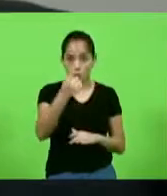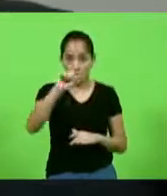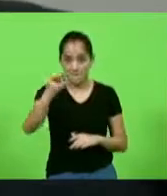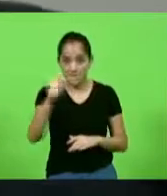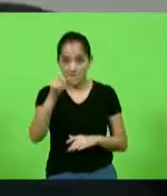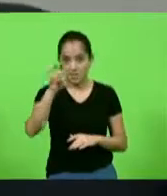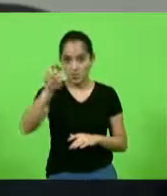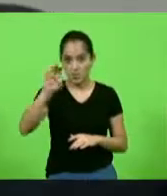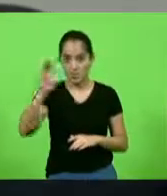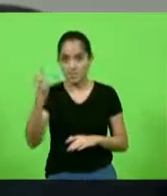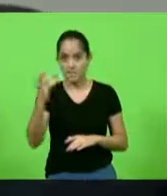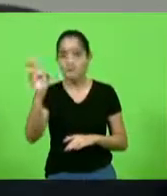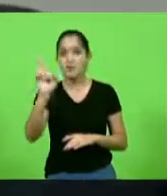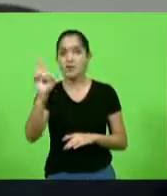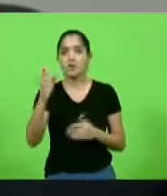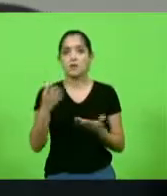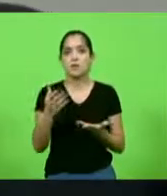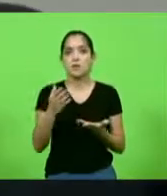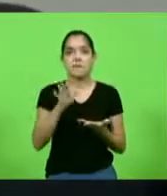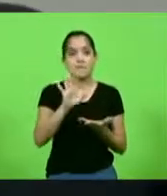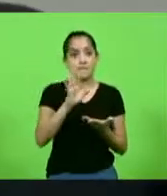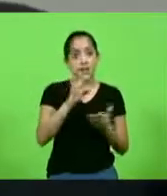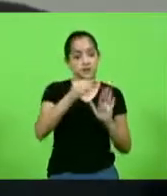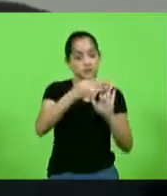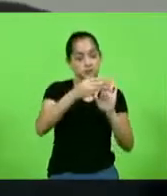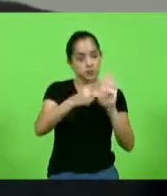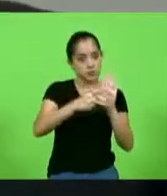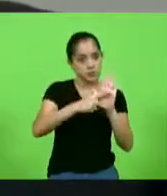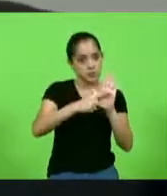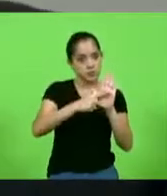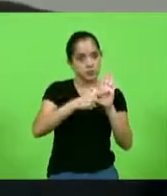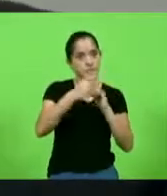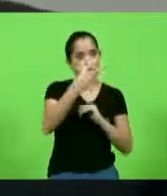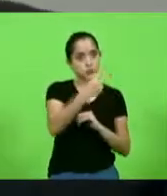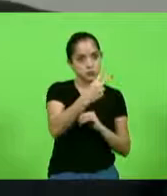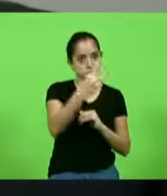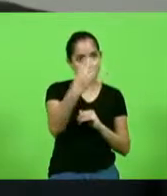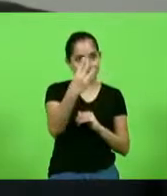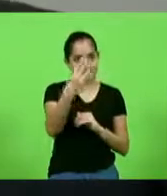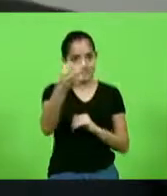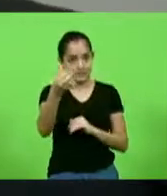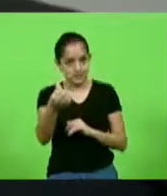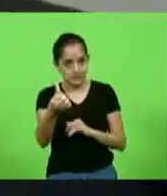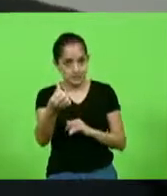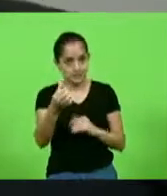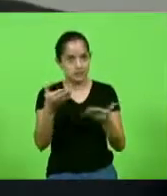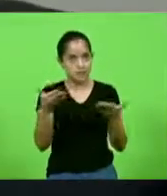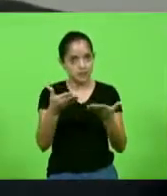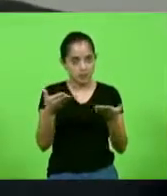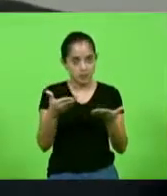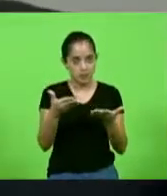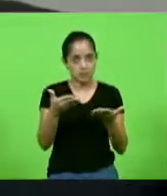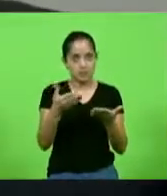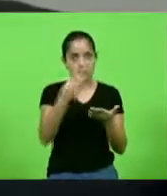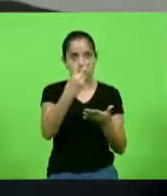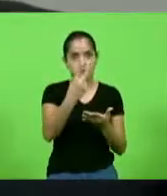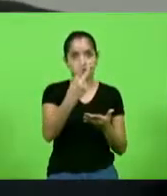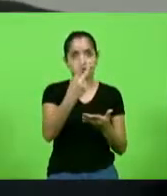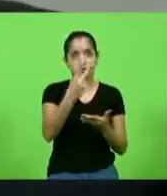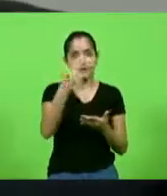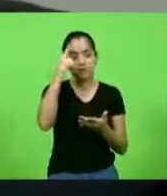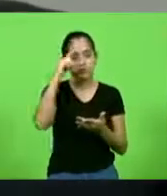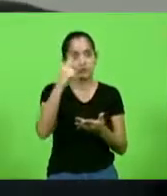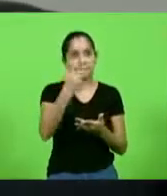R$1,5 bilhão, mas eu estou aqui com a medida provisória 236 deste ano, de 29 de março,